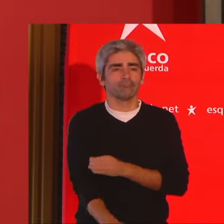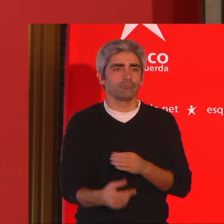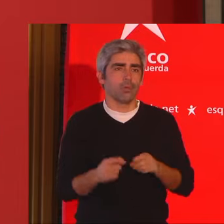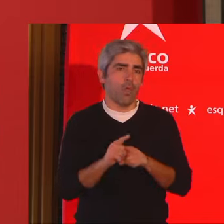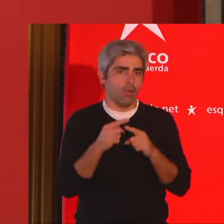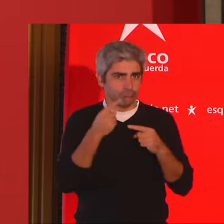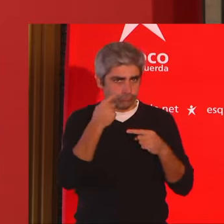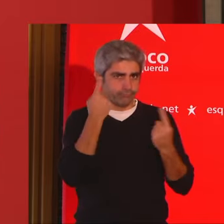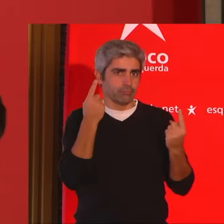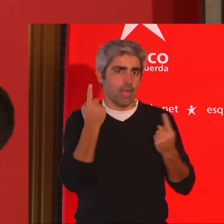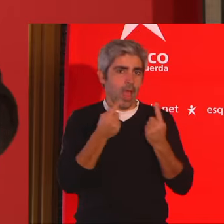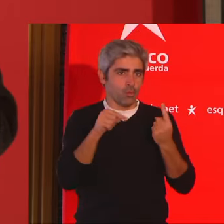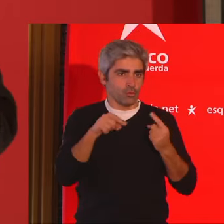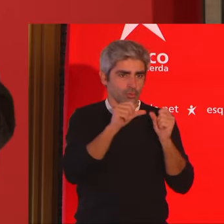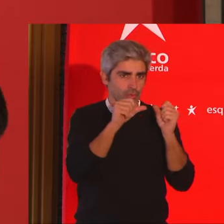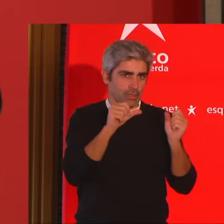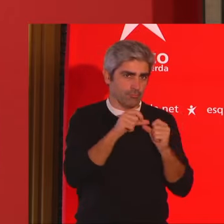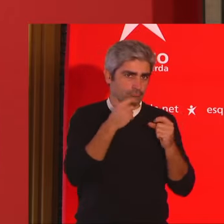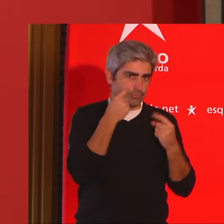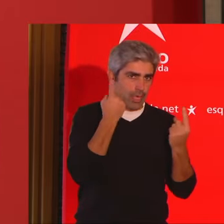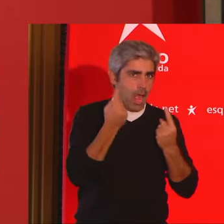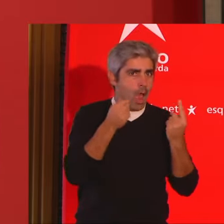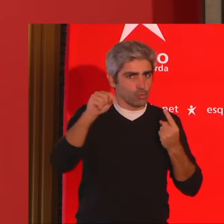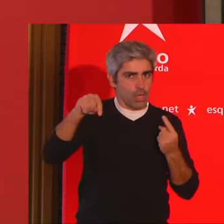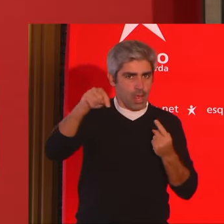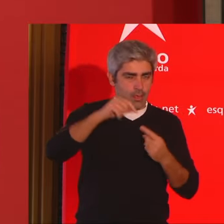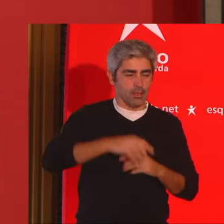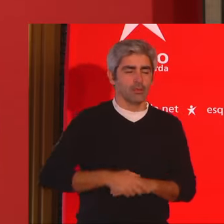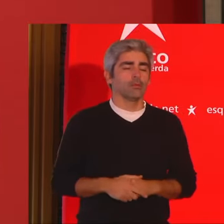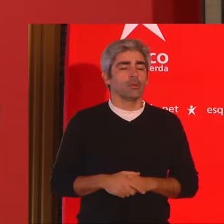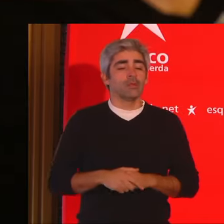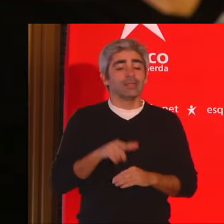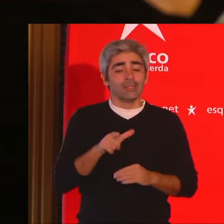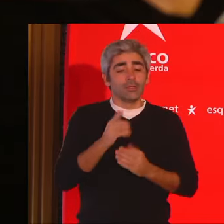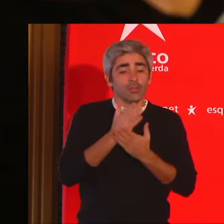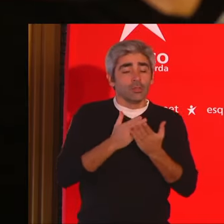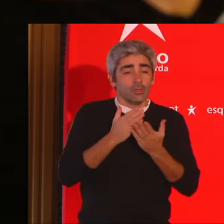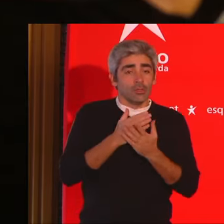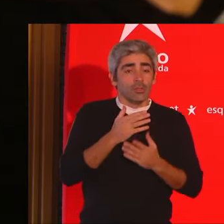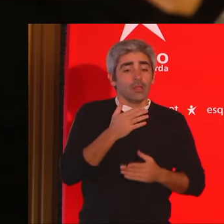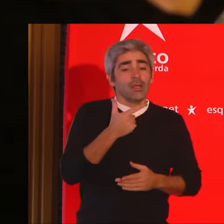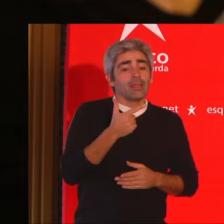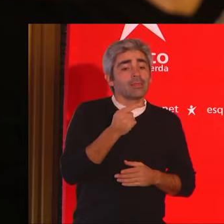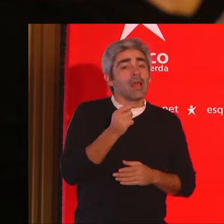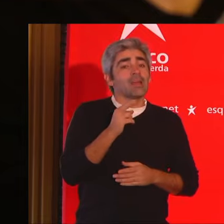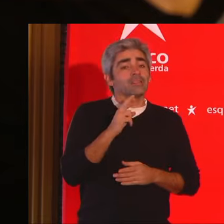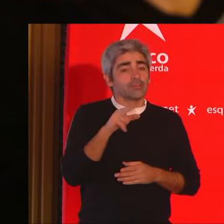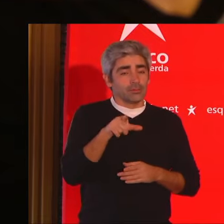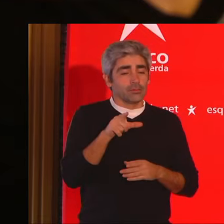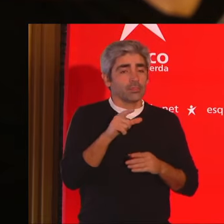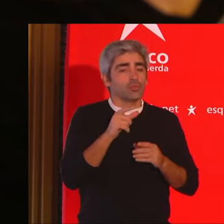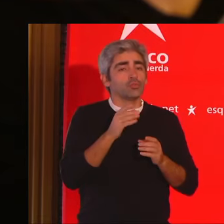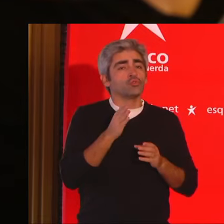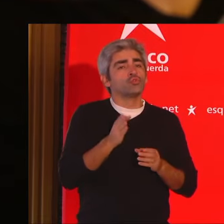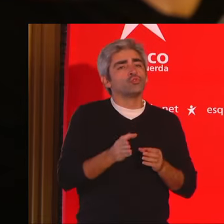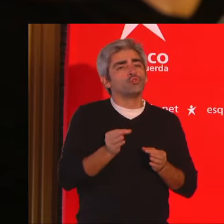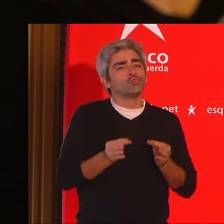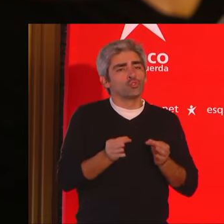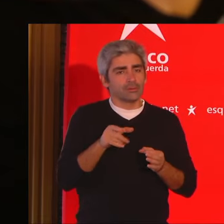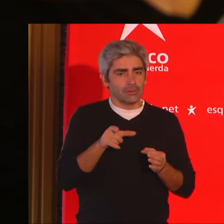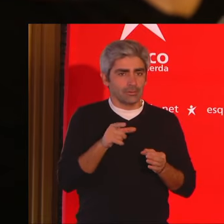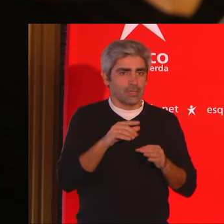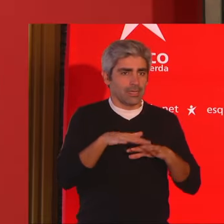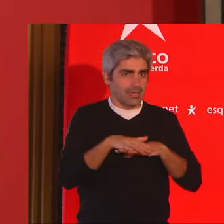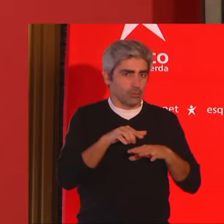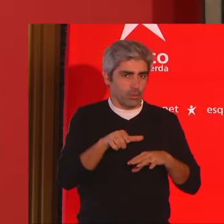desembalar estes esquemas. Ora bem, esse estudo da Tax Justice Network compara